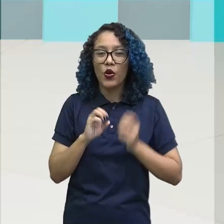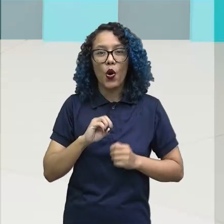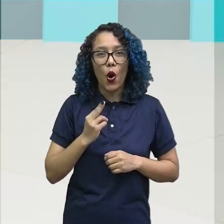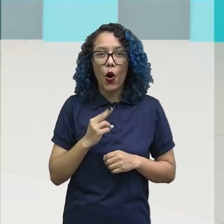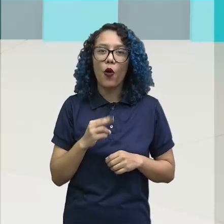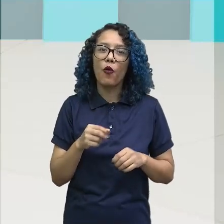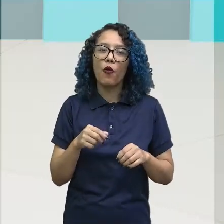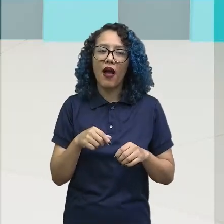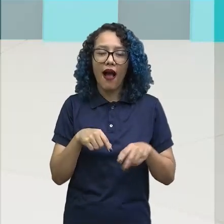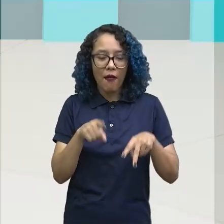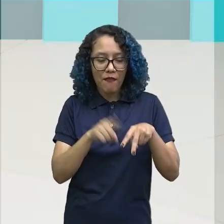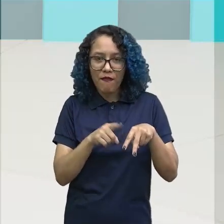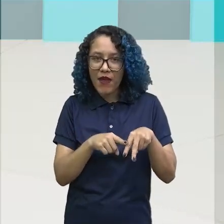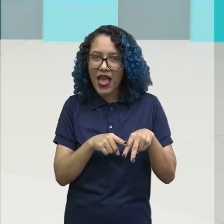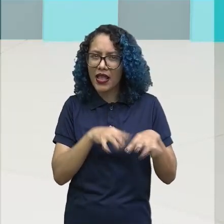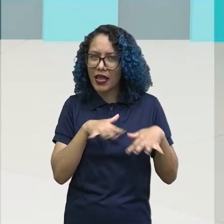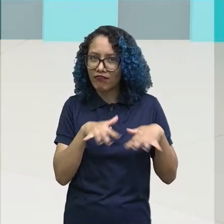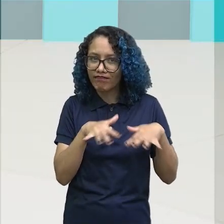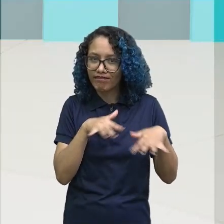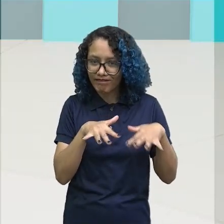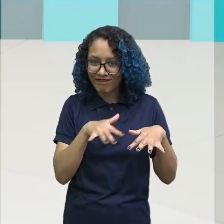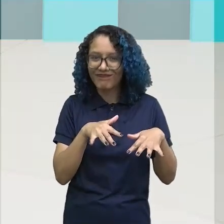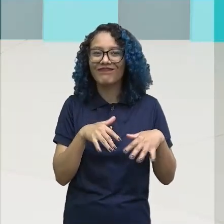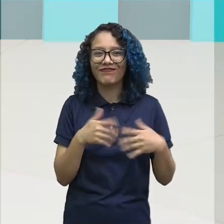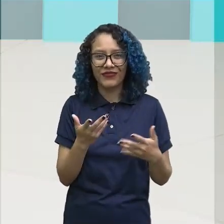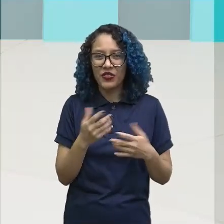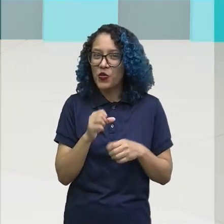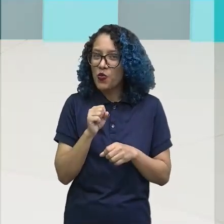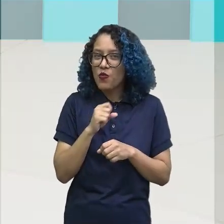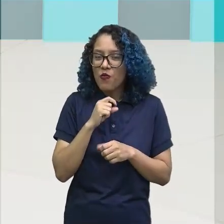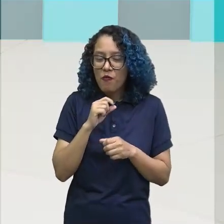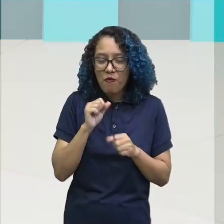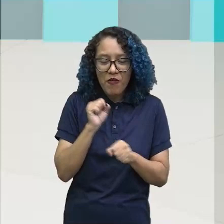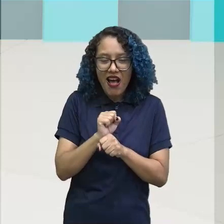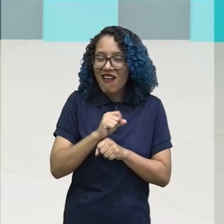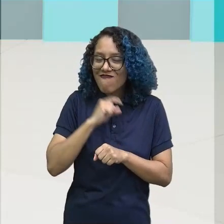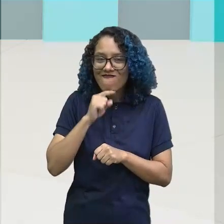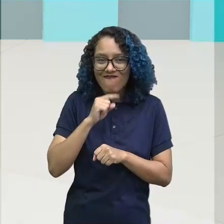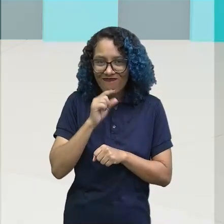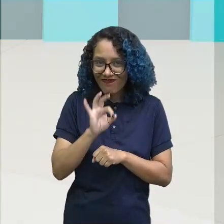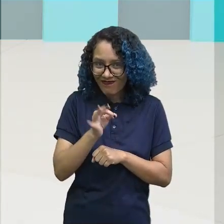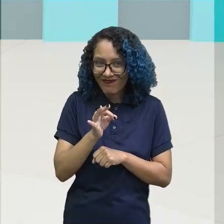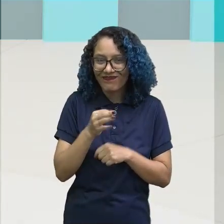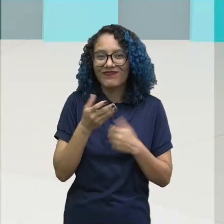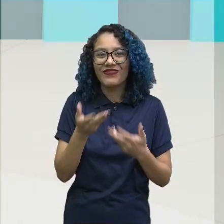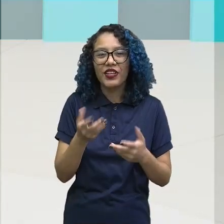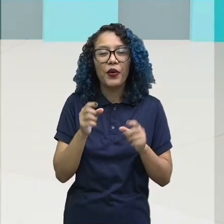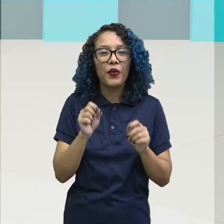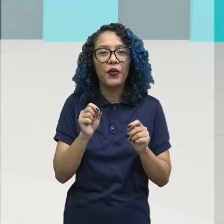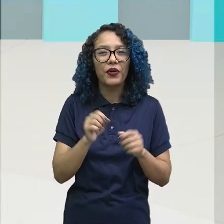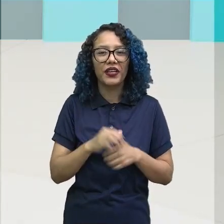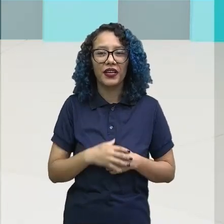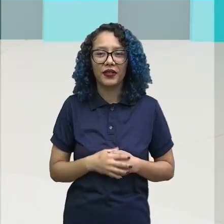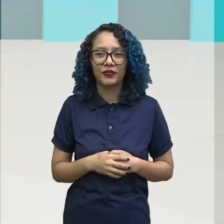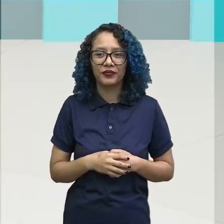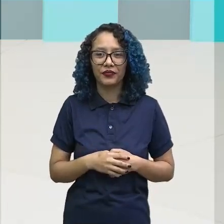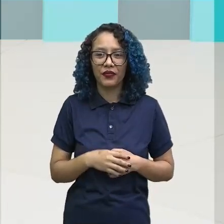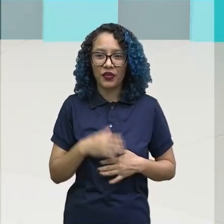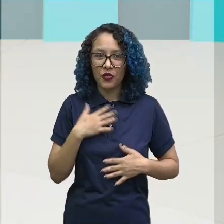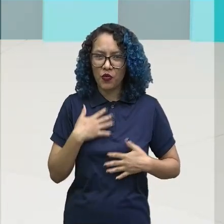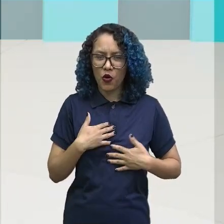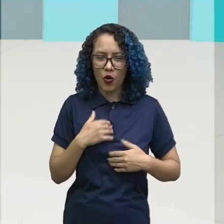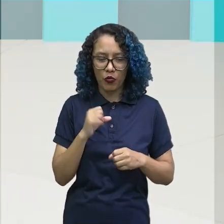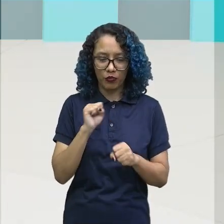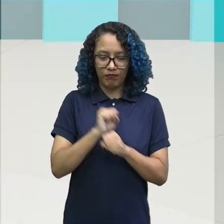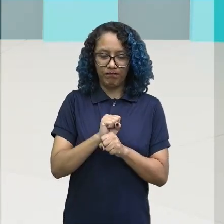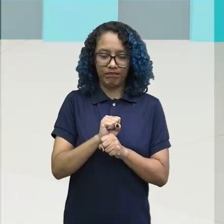tremendo a perna, que dá aquele ciricutico e tu não consegue ficar parado? Pois é, o seu corpo, ele não foi feito para ficar